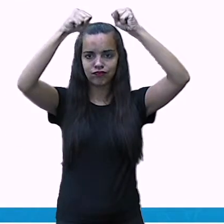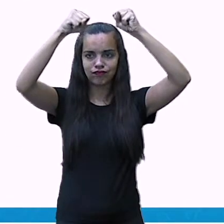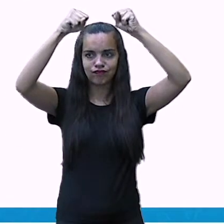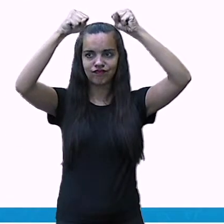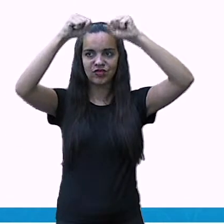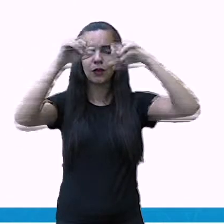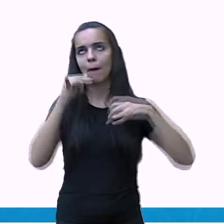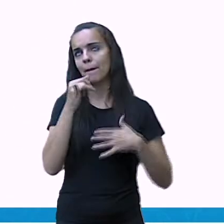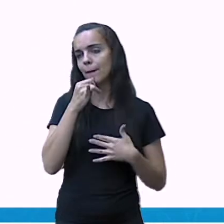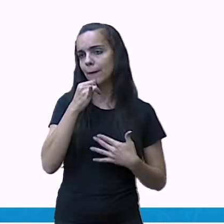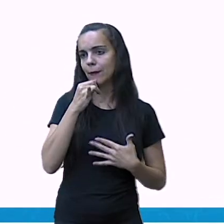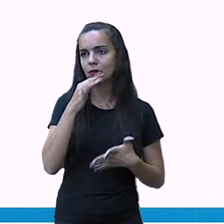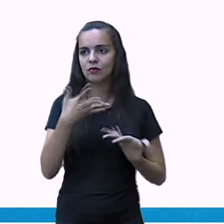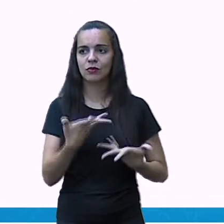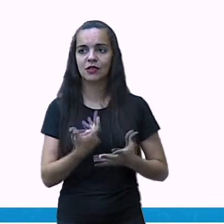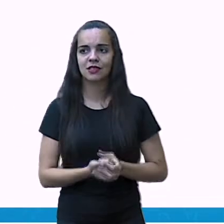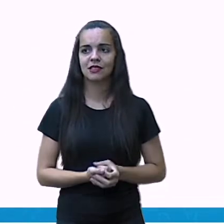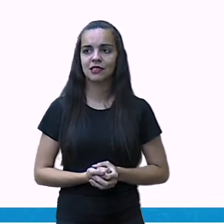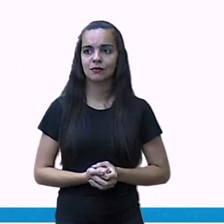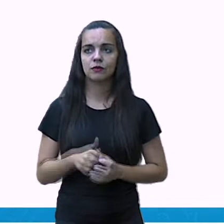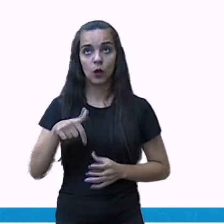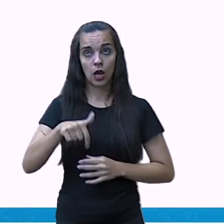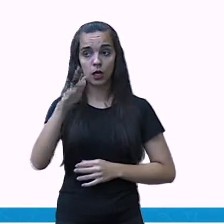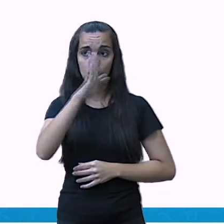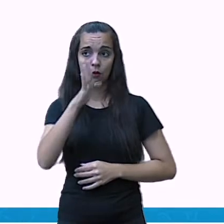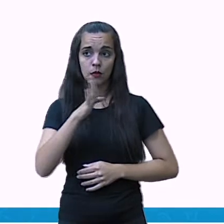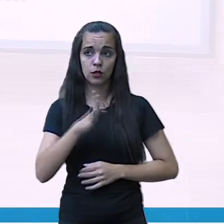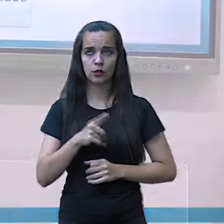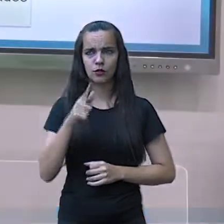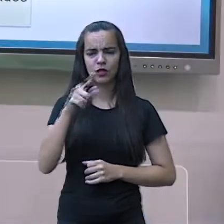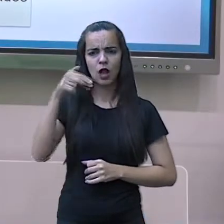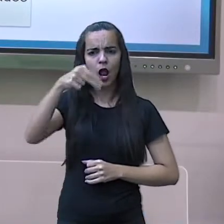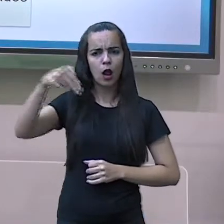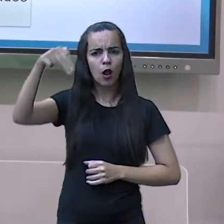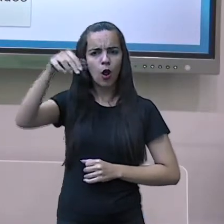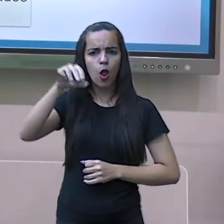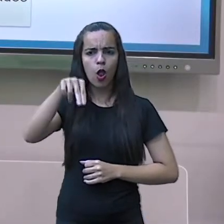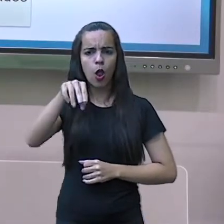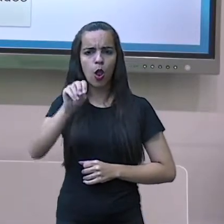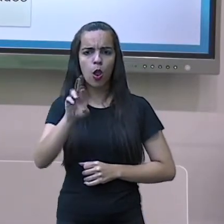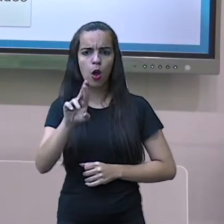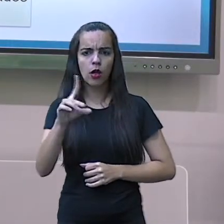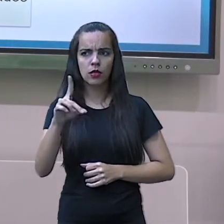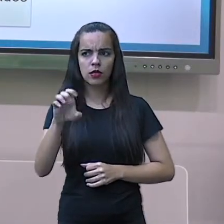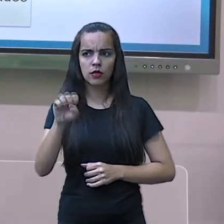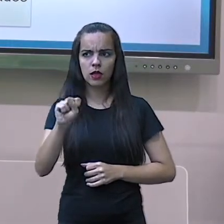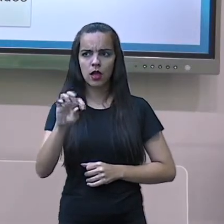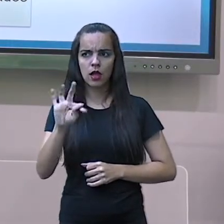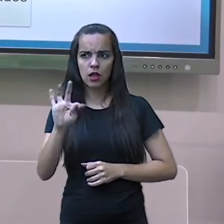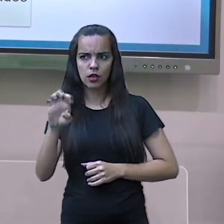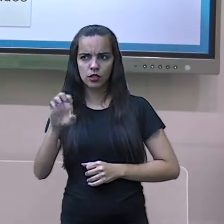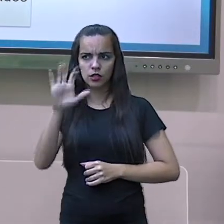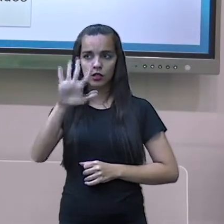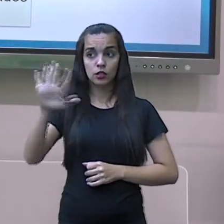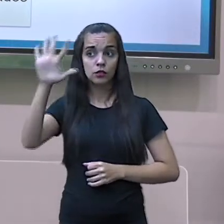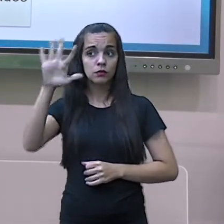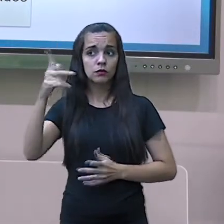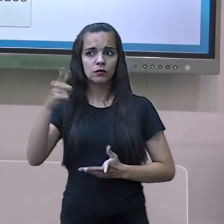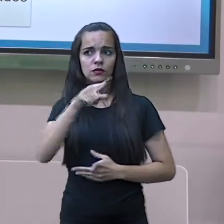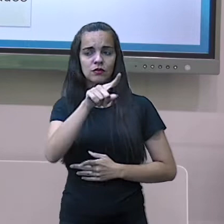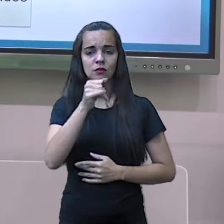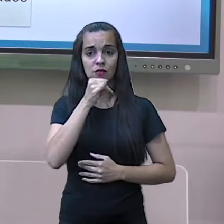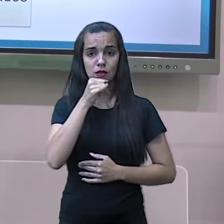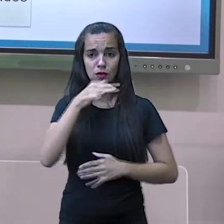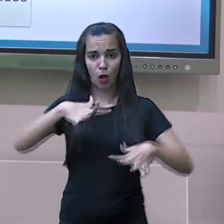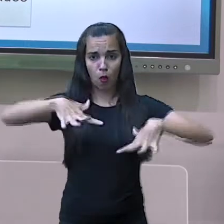por exemplo, no caso do Brasil, no Nordeste, alguns rios que se secam, eles vão secar na época